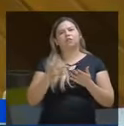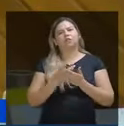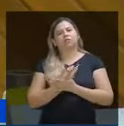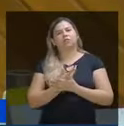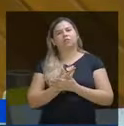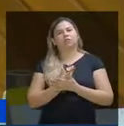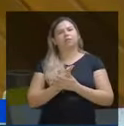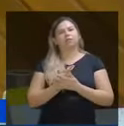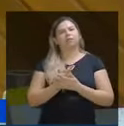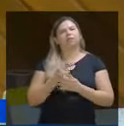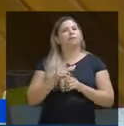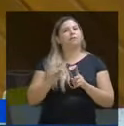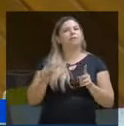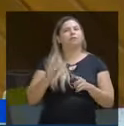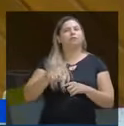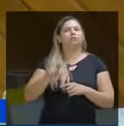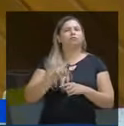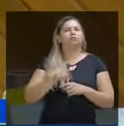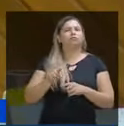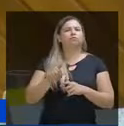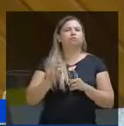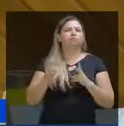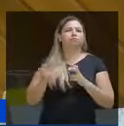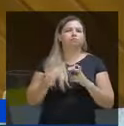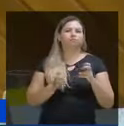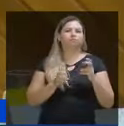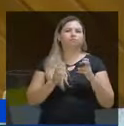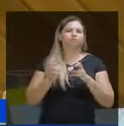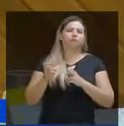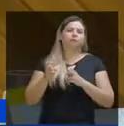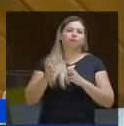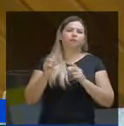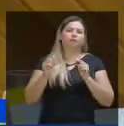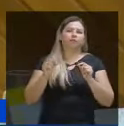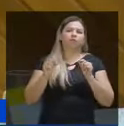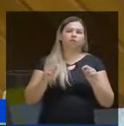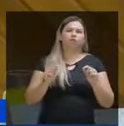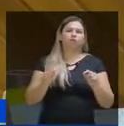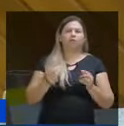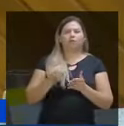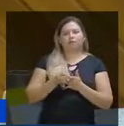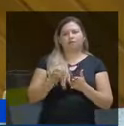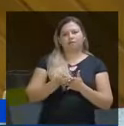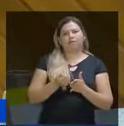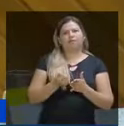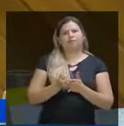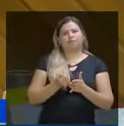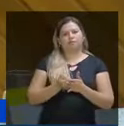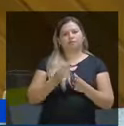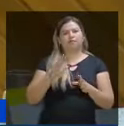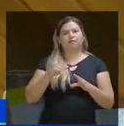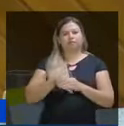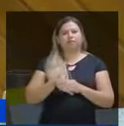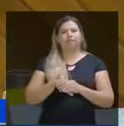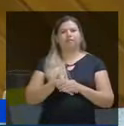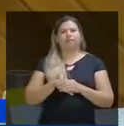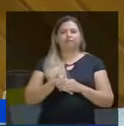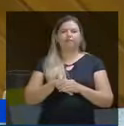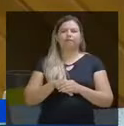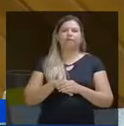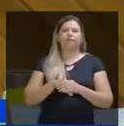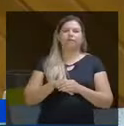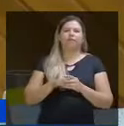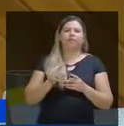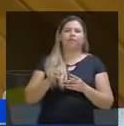quitação, mas tão somente uma imposição de sanção obrigacional decorrente de acordo proferido em prestação